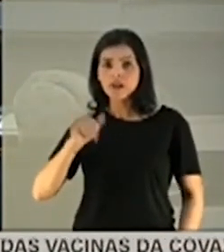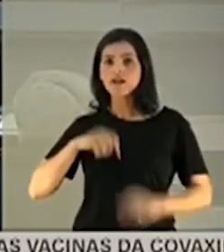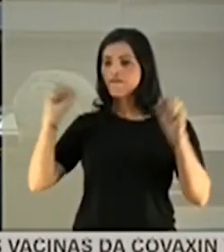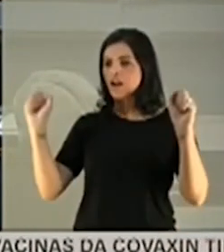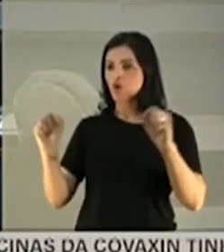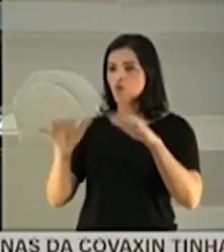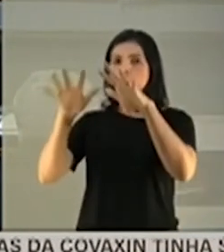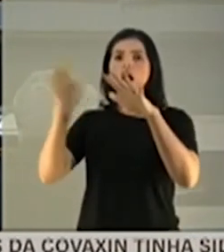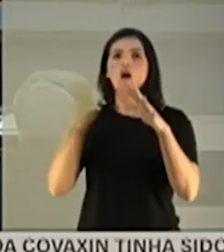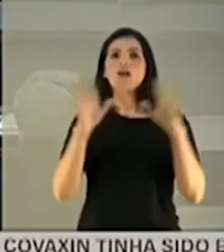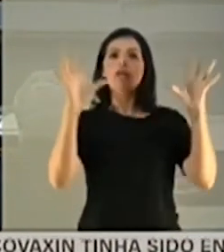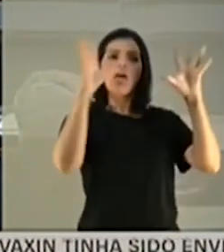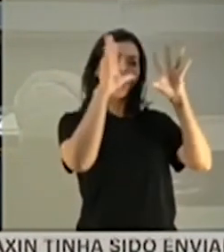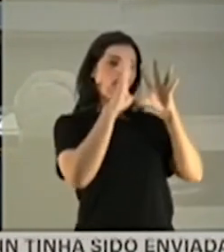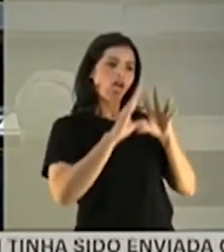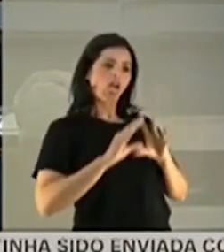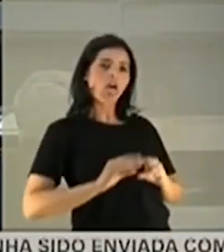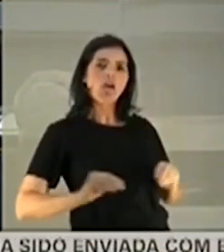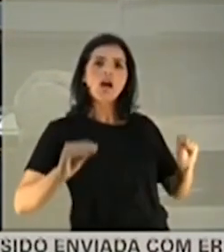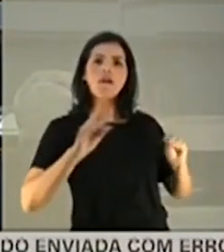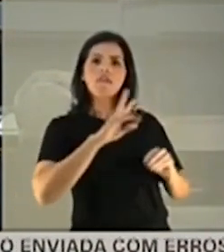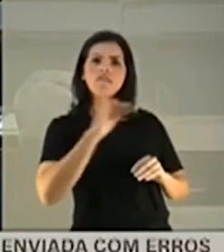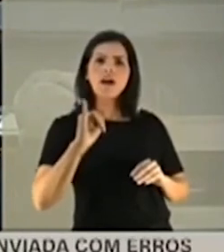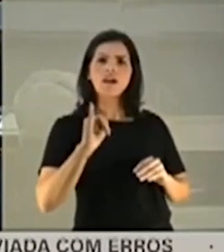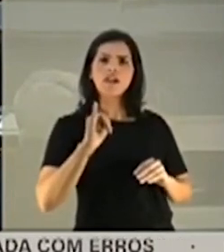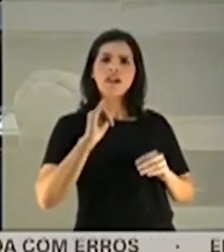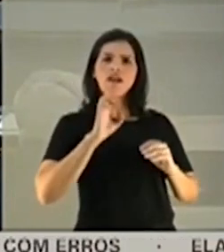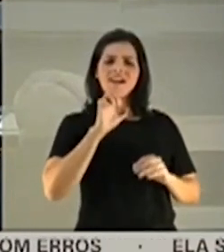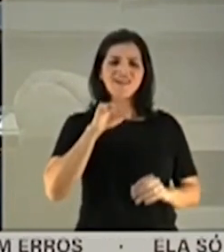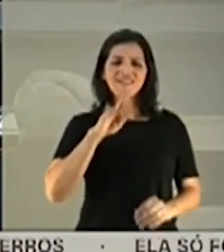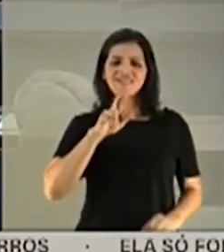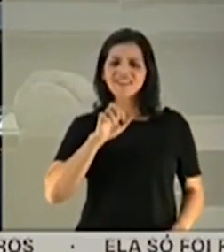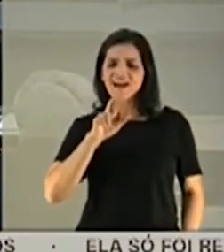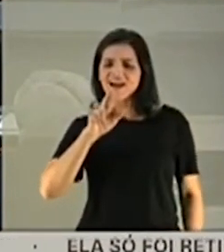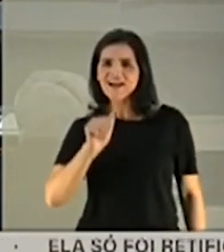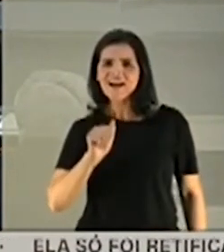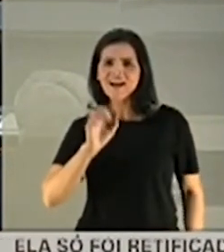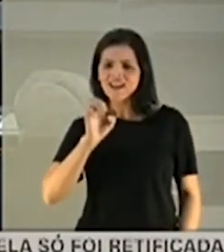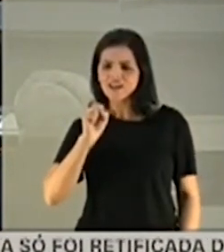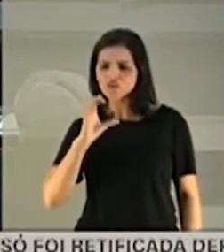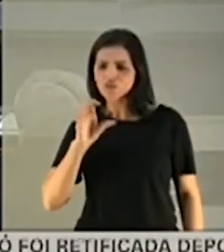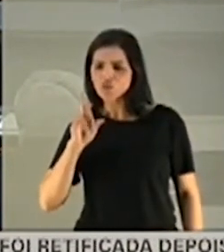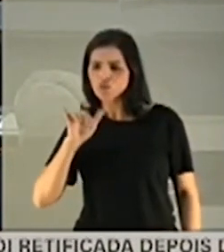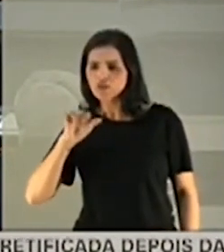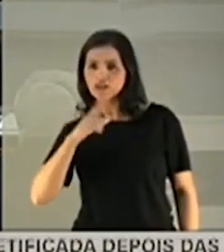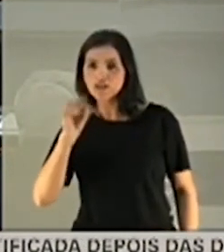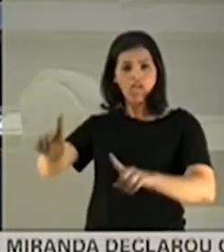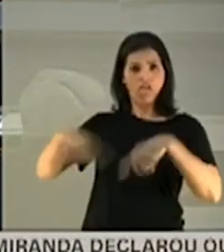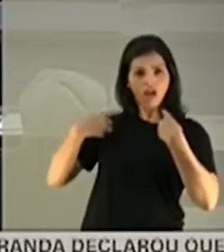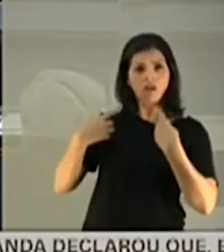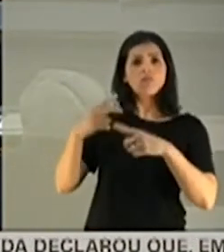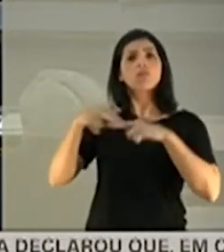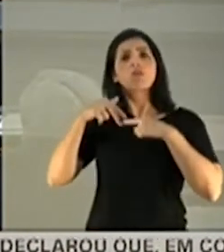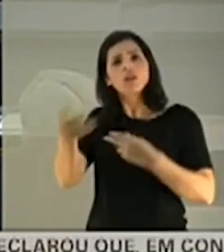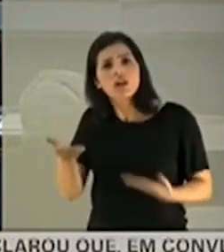está na escuridão eterna. Agora ele entrará na escuridão eterna. A palavra escuridão eterna, para mim, em qualquer outro momento, você lê como